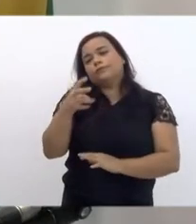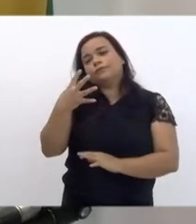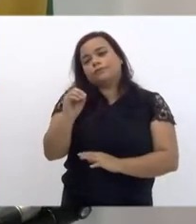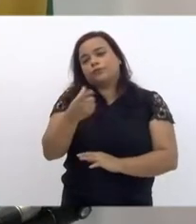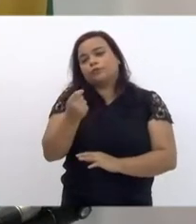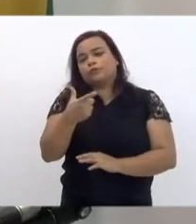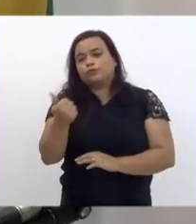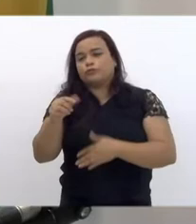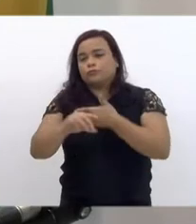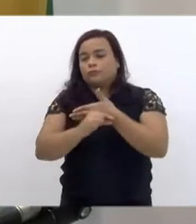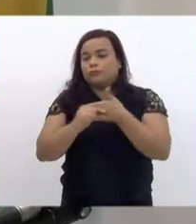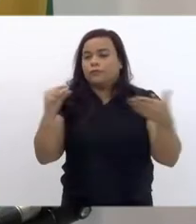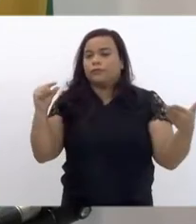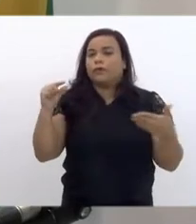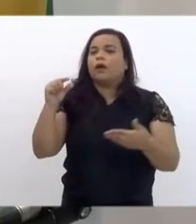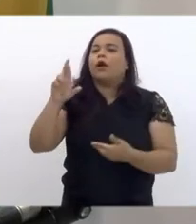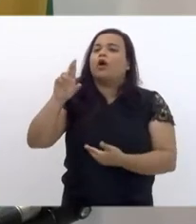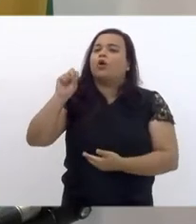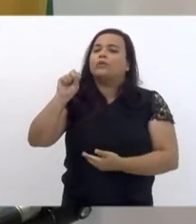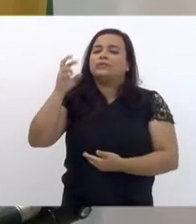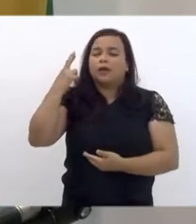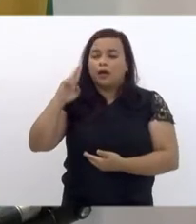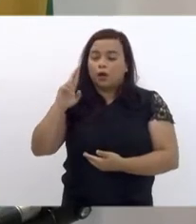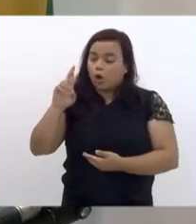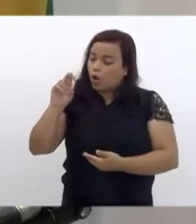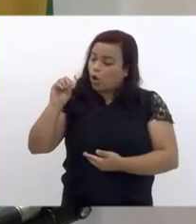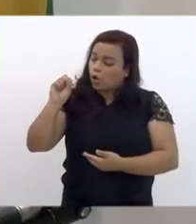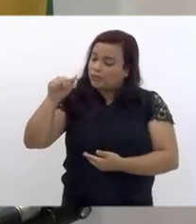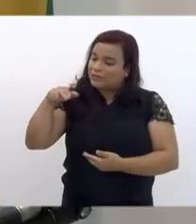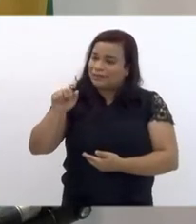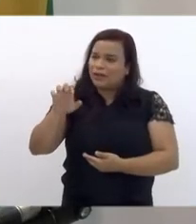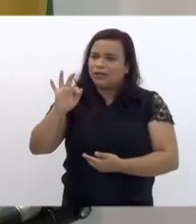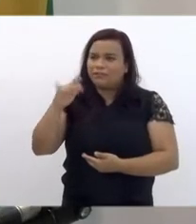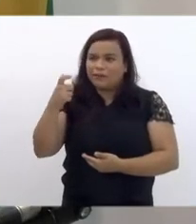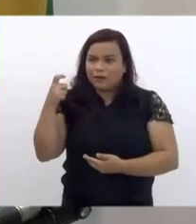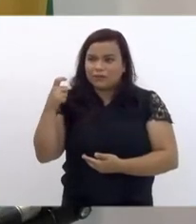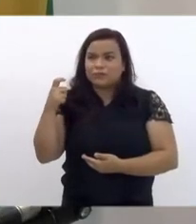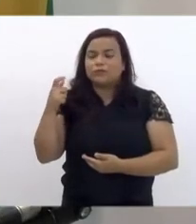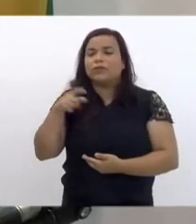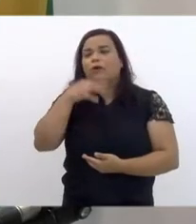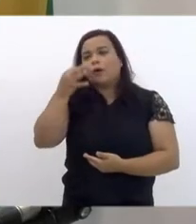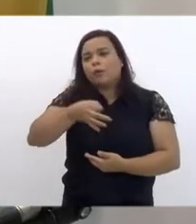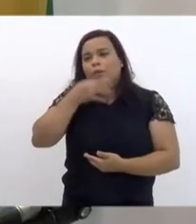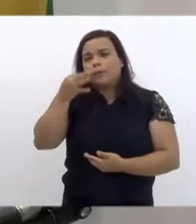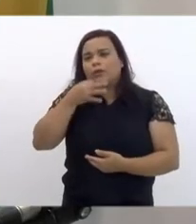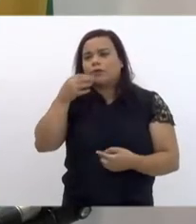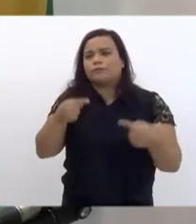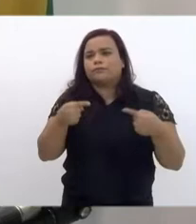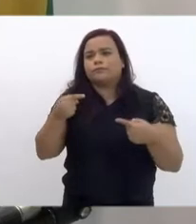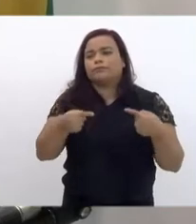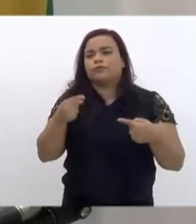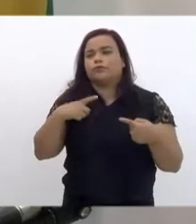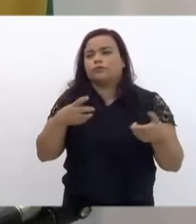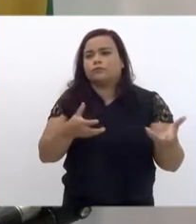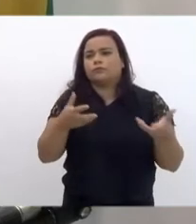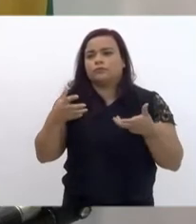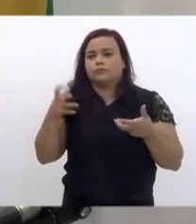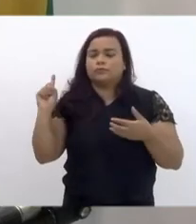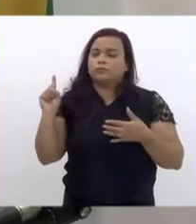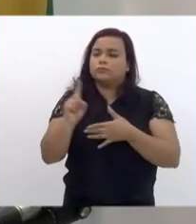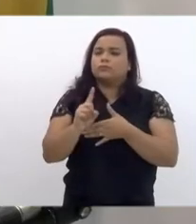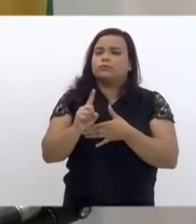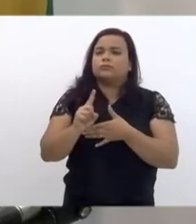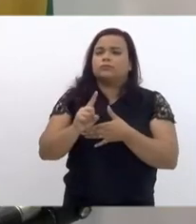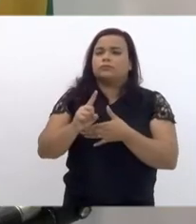4540-2021, autoria da deputada Rosane Félix, o parecer pela juridicidade. Está para discutir, presidente. Em discussão,